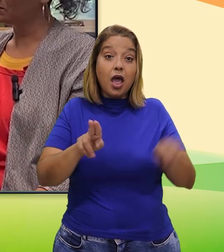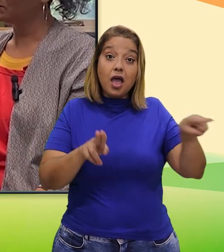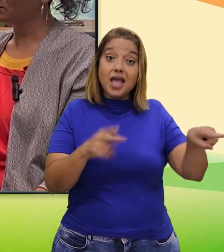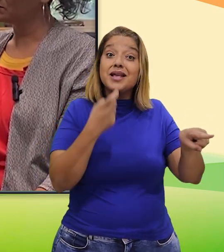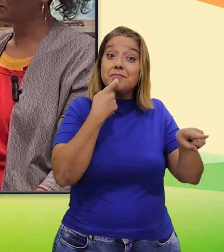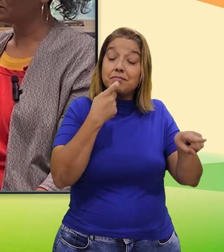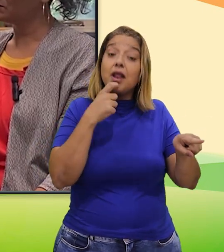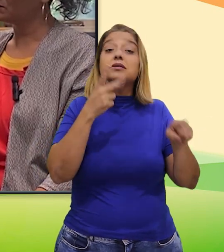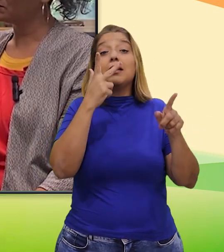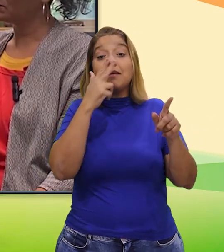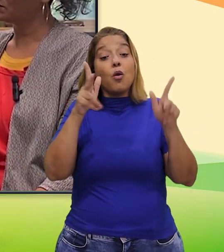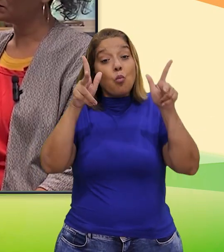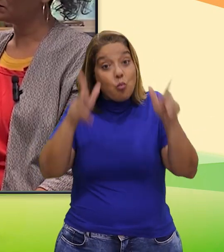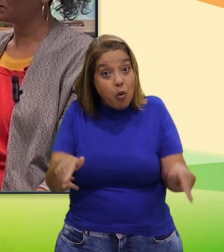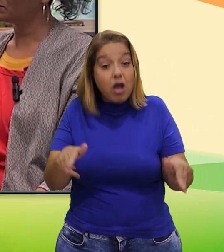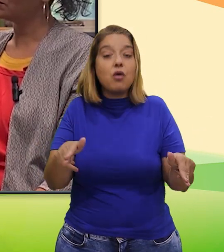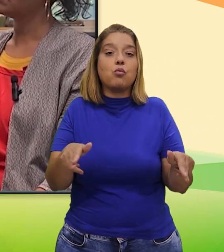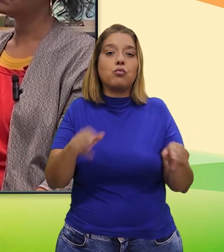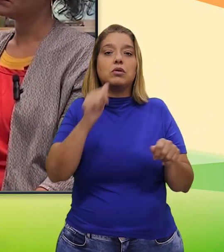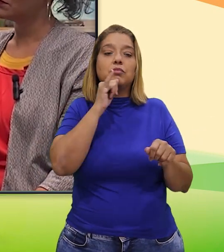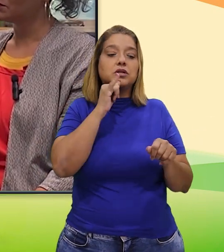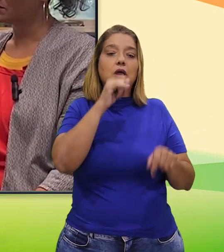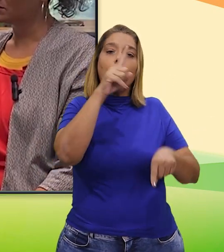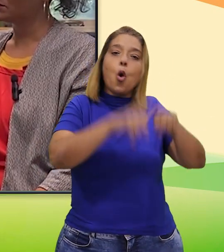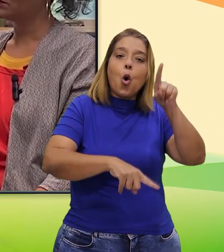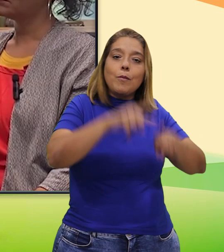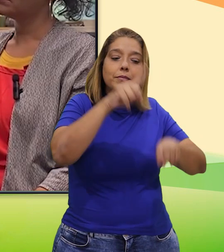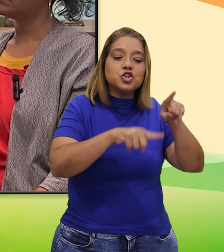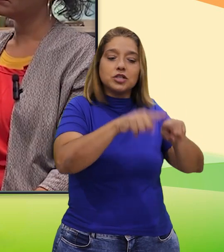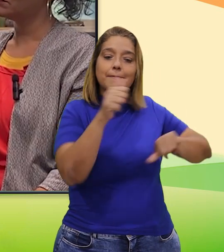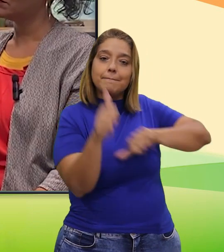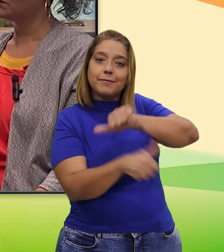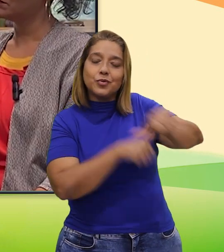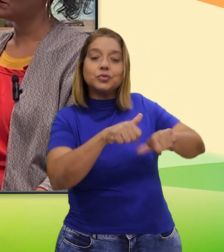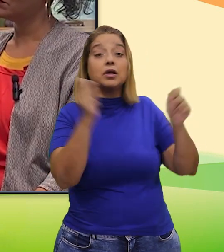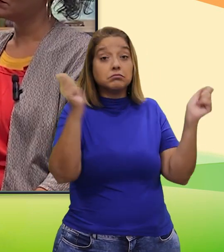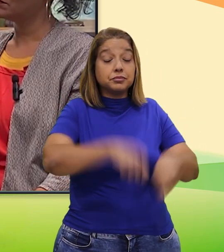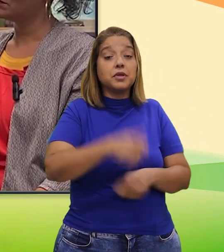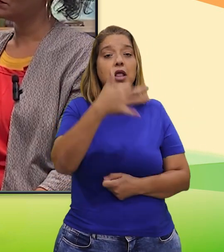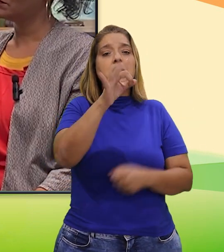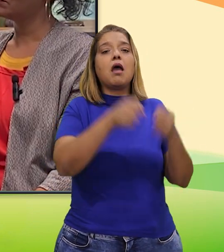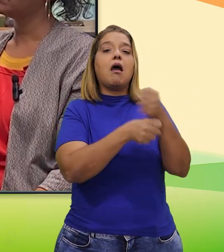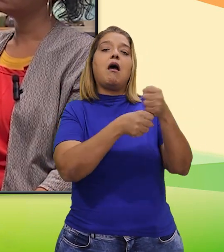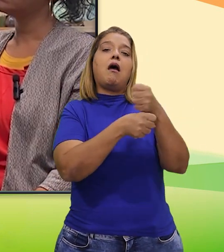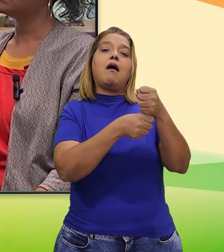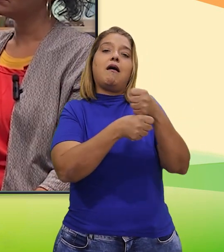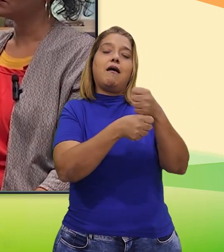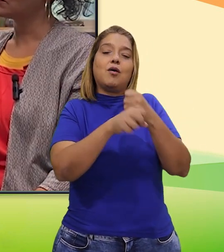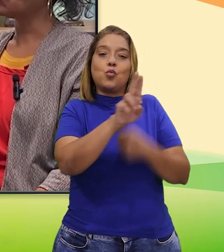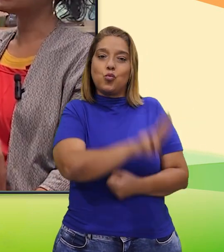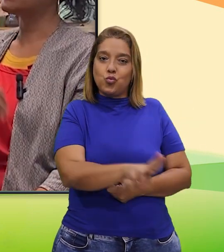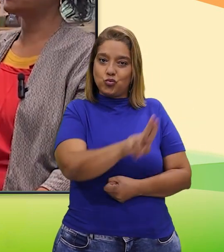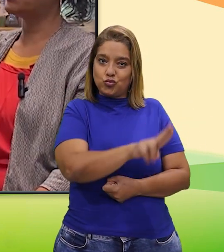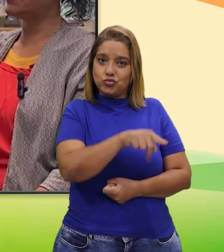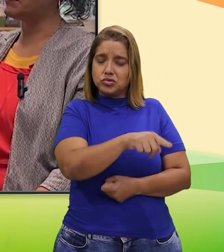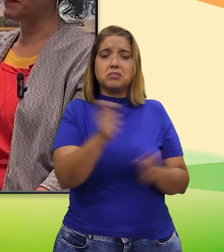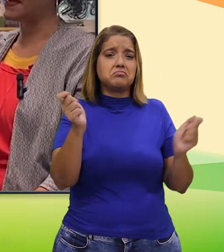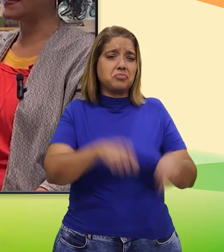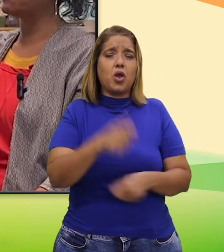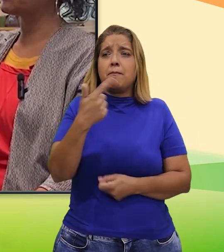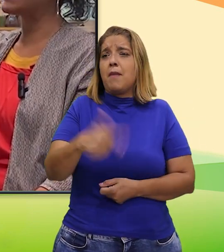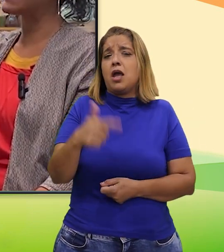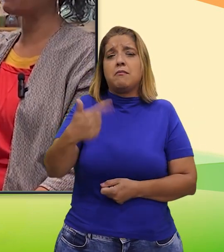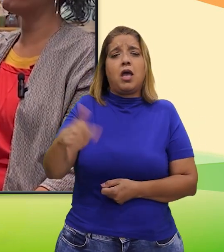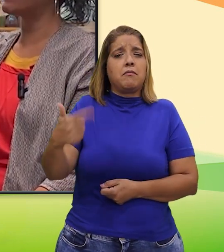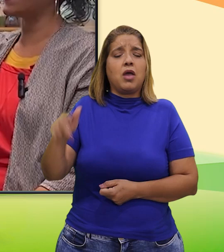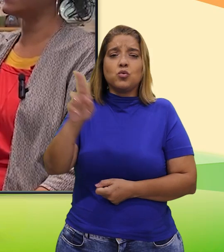plástico deveria ser feito objeto com ele para durar 10 anos. Ou seja, eu deveria